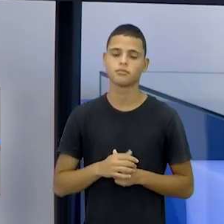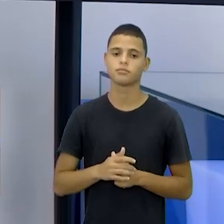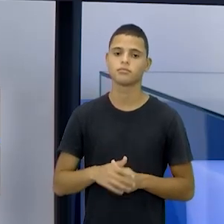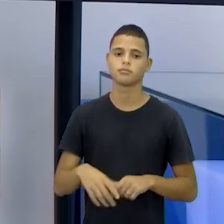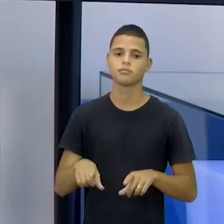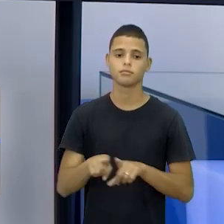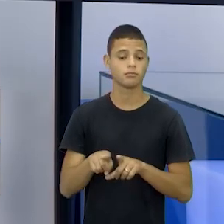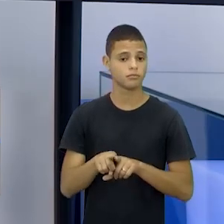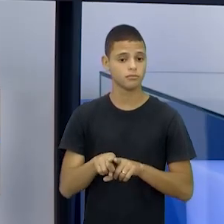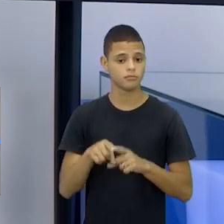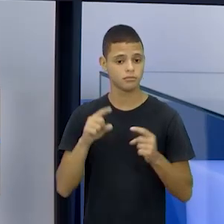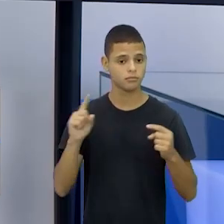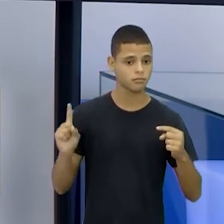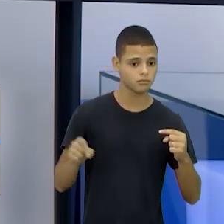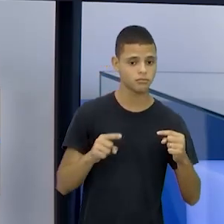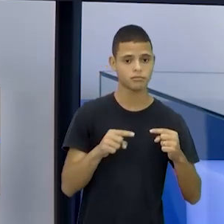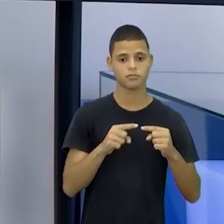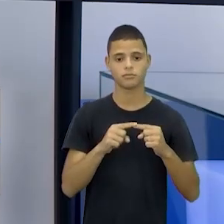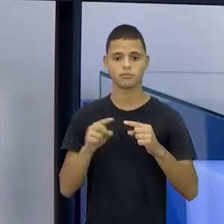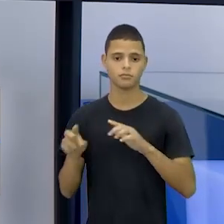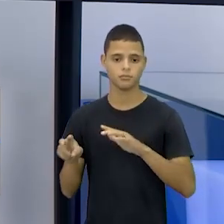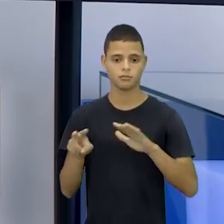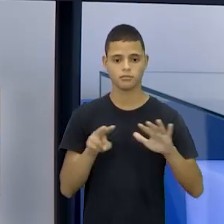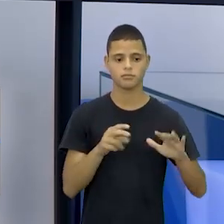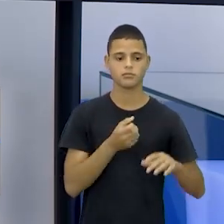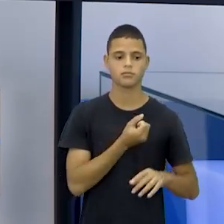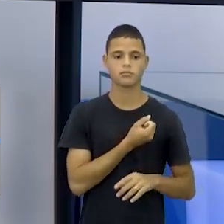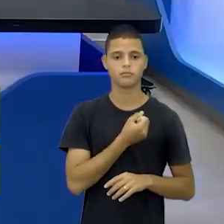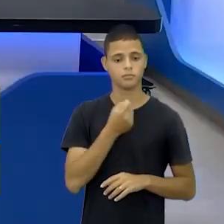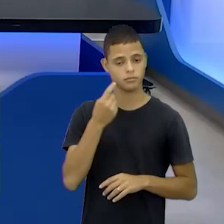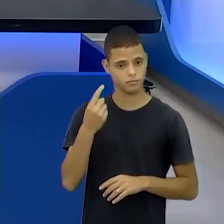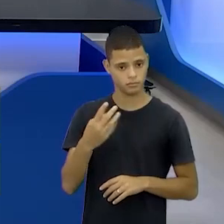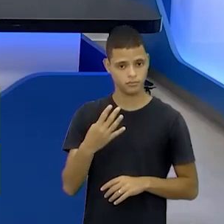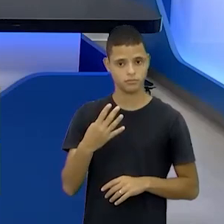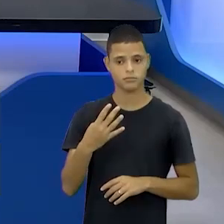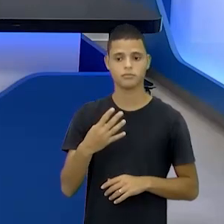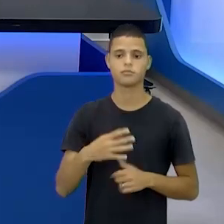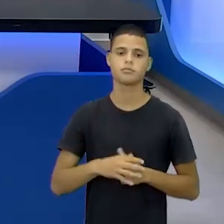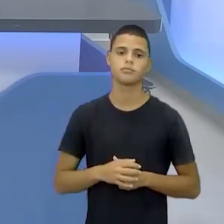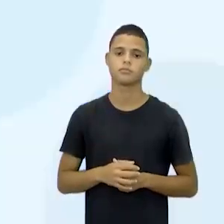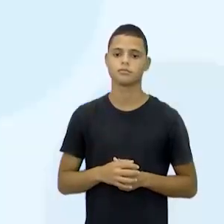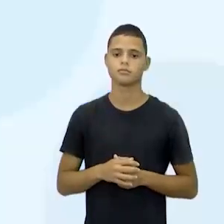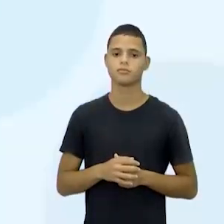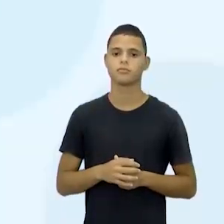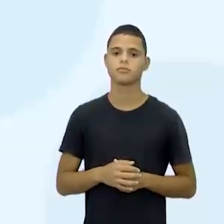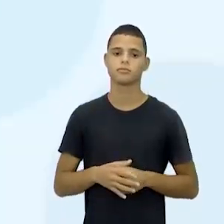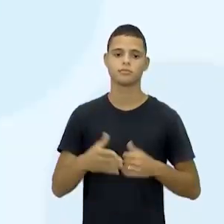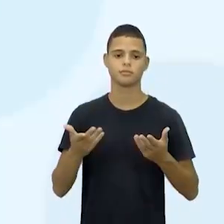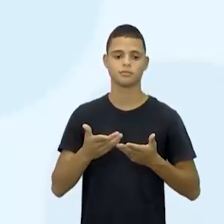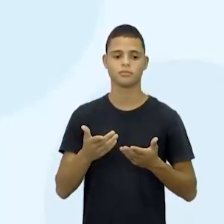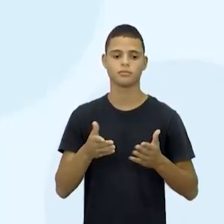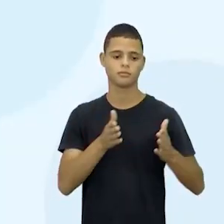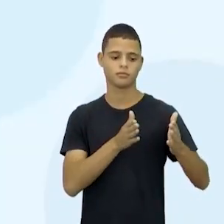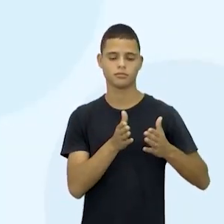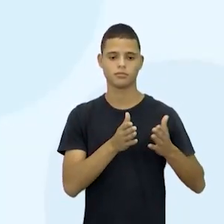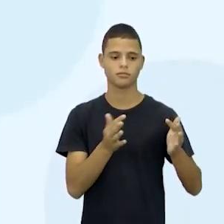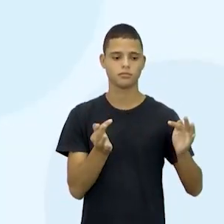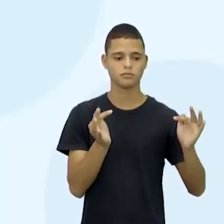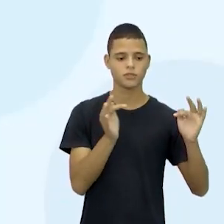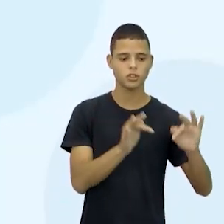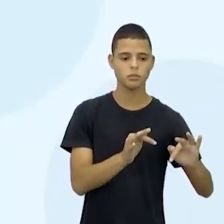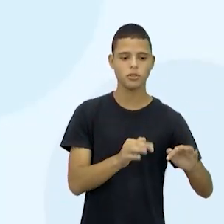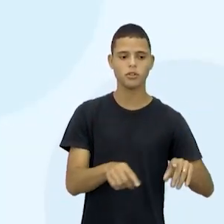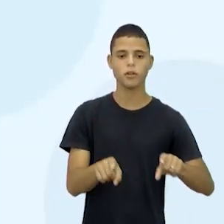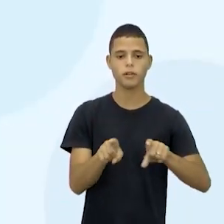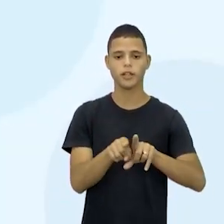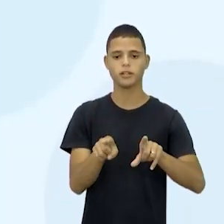é o objetivo aí da semana 4. Da sistematização. Agora a gente vai para aquele momento final, que é registrar